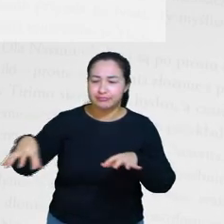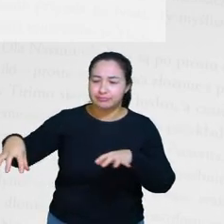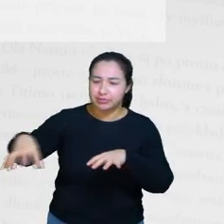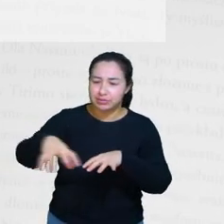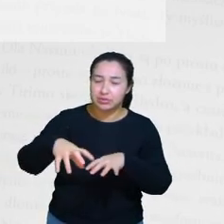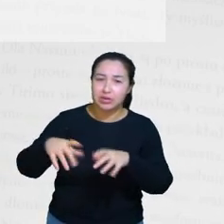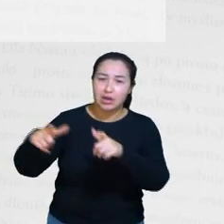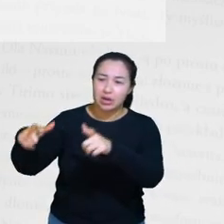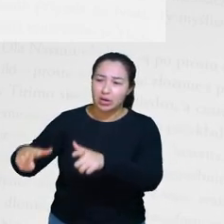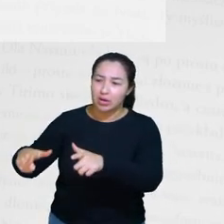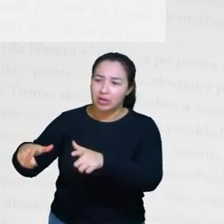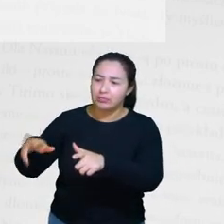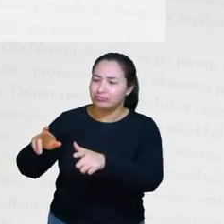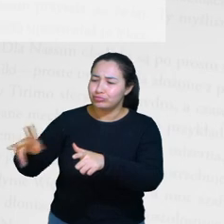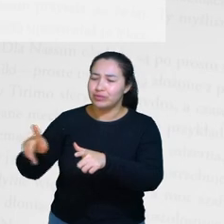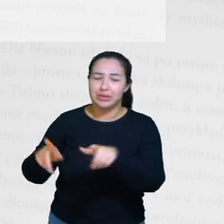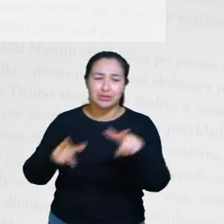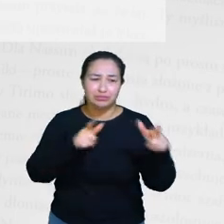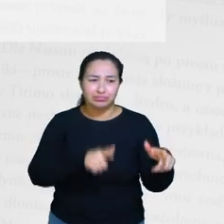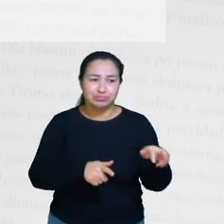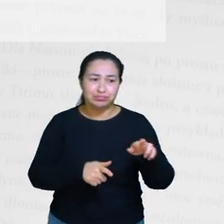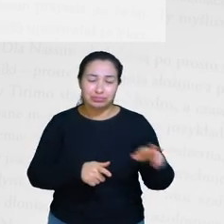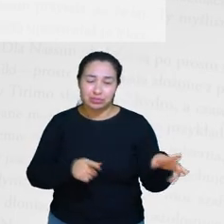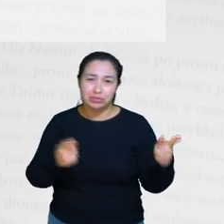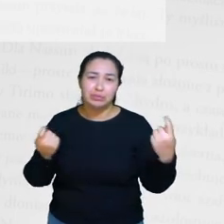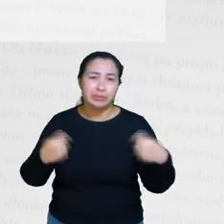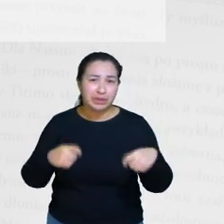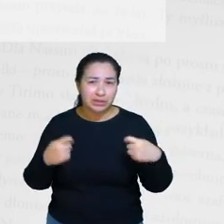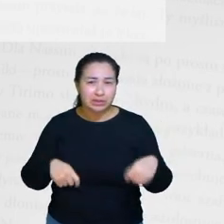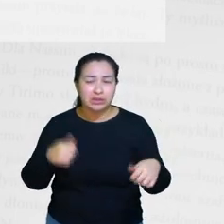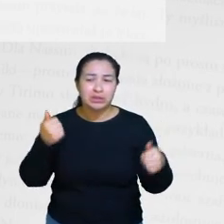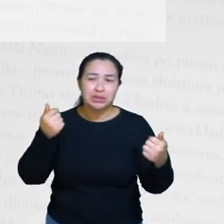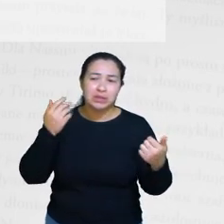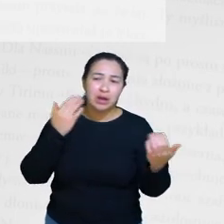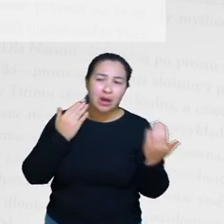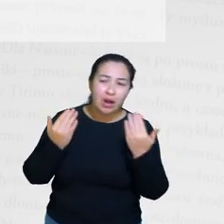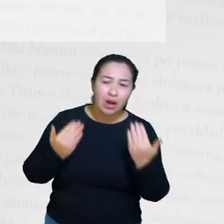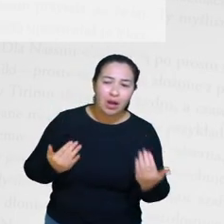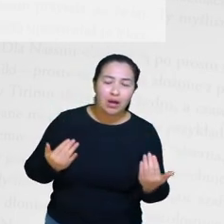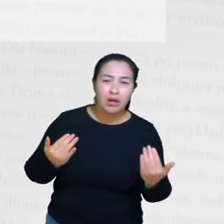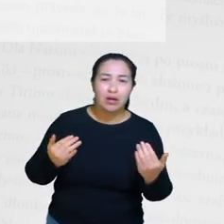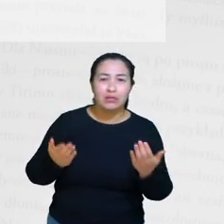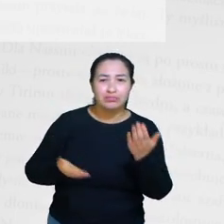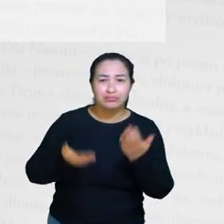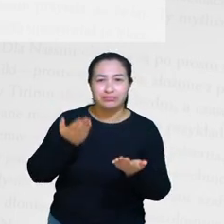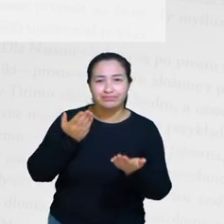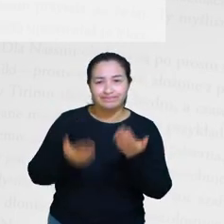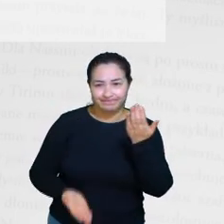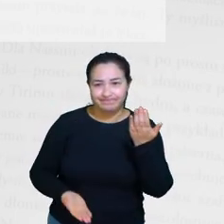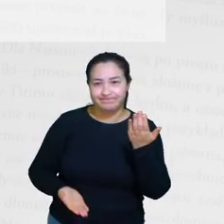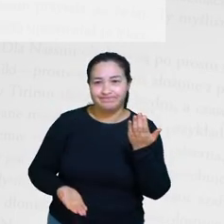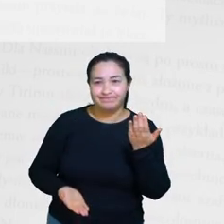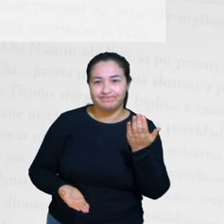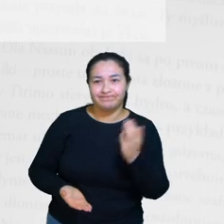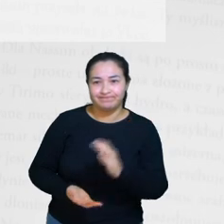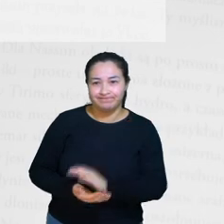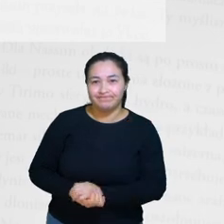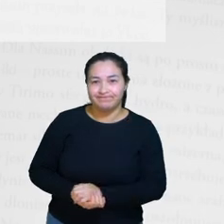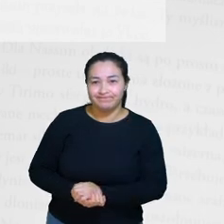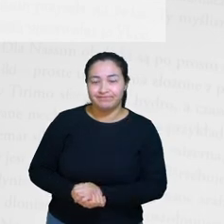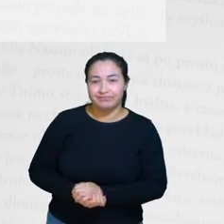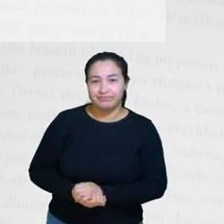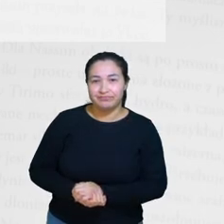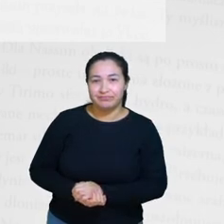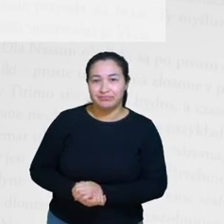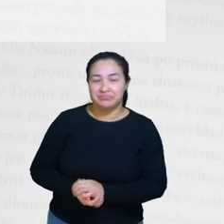regionais nós precisamos considerar essas desigualdades não podemos achar que o que não vale